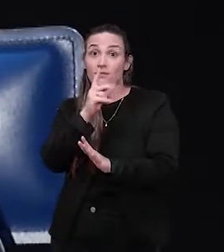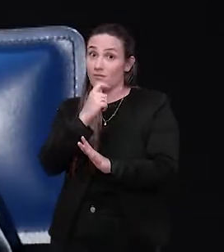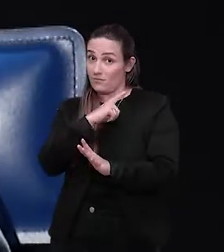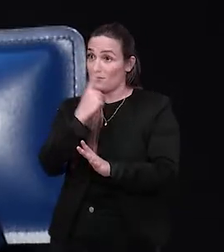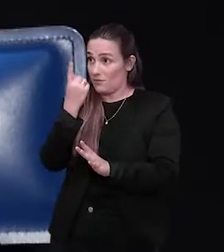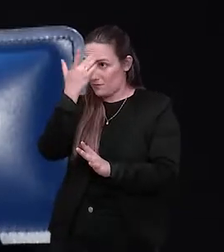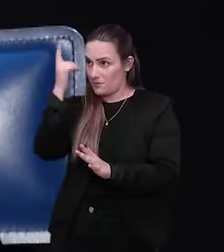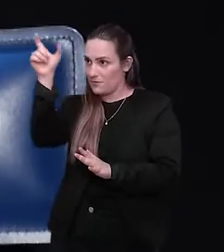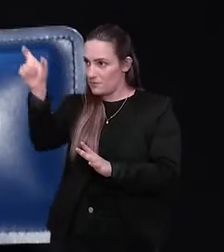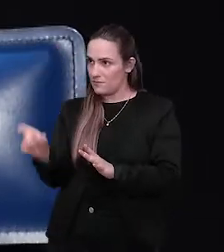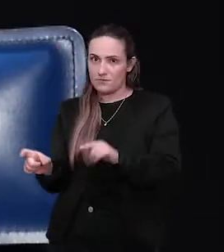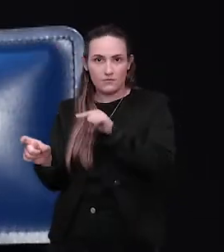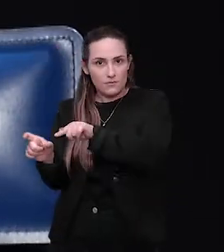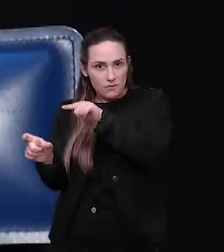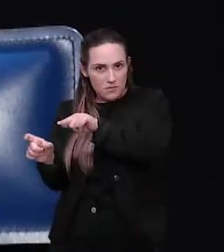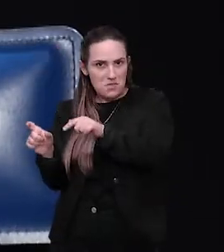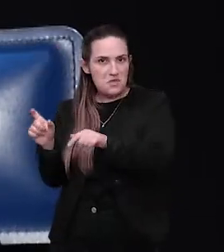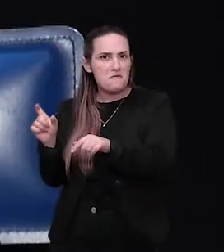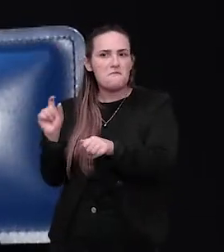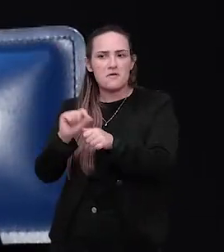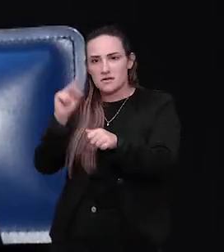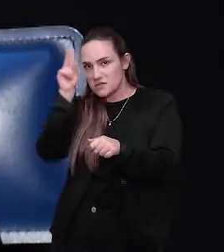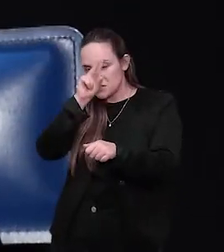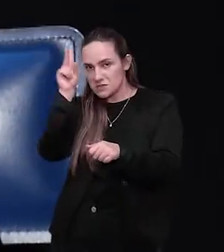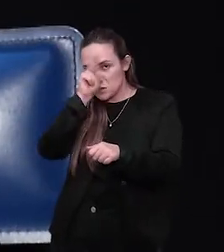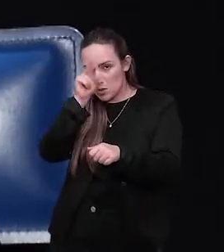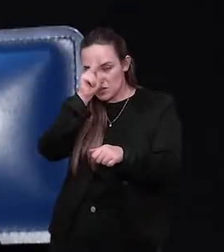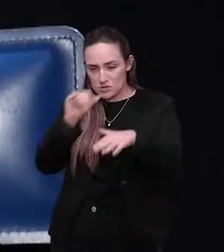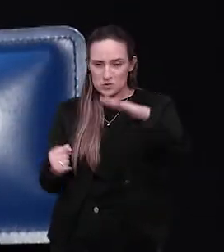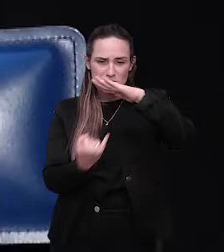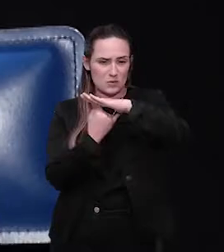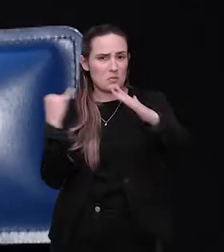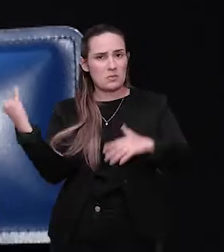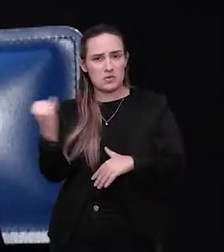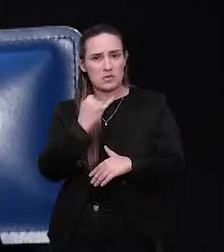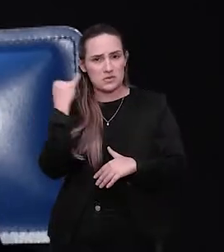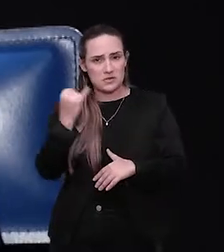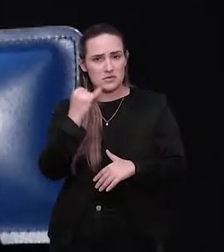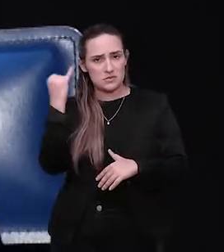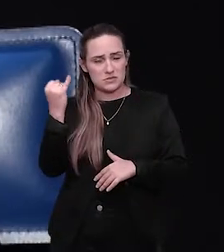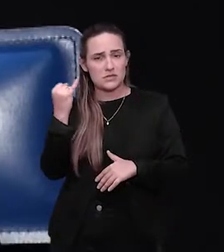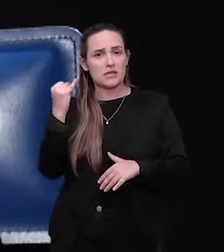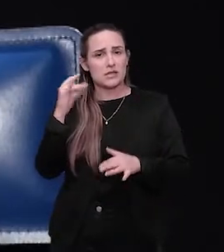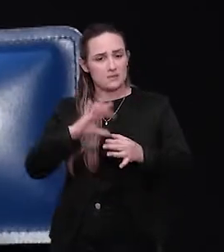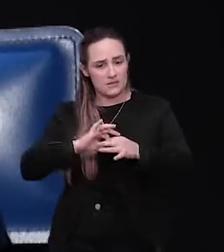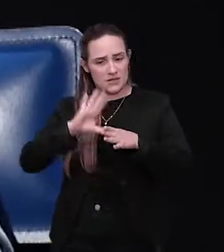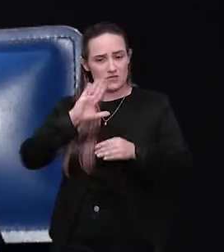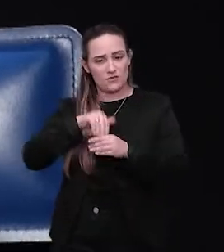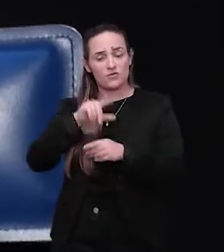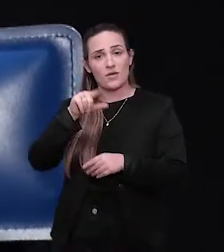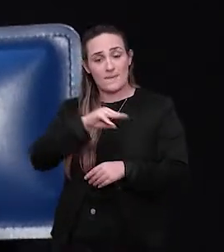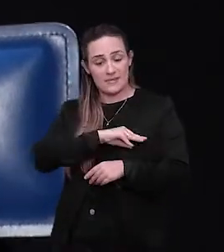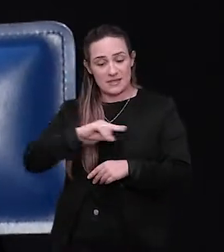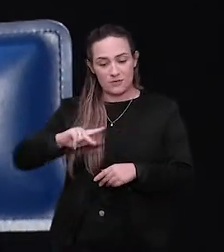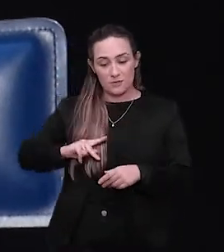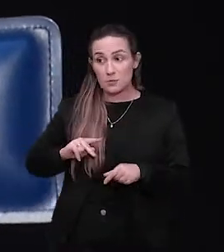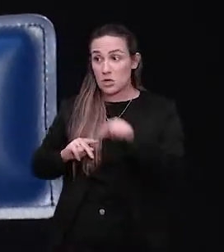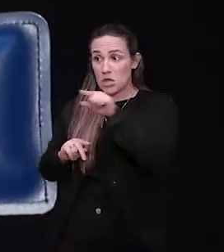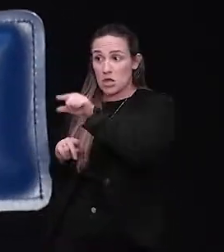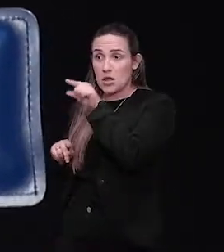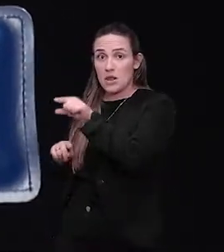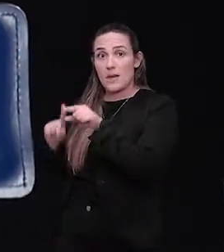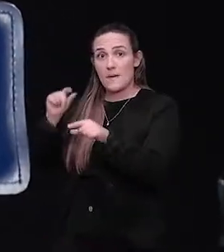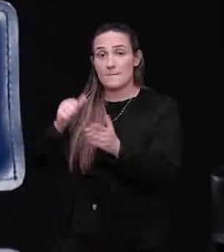eu trago uma pessoa que ele faz história numa instituição importantíssima da democracia, que é o Ministério Público. Você